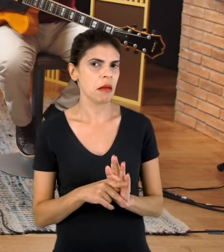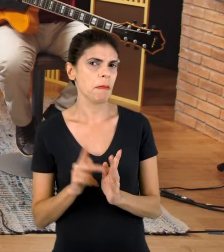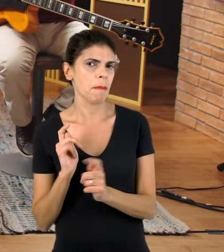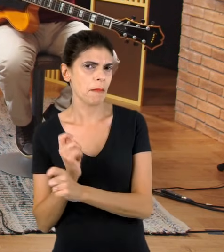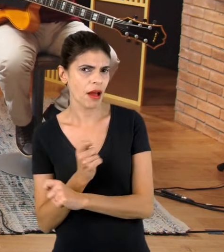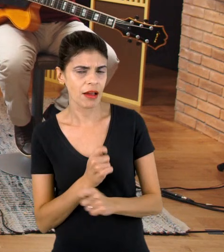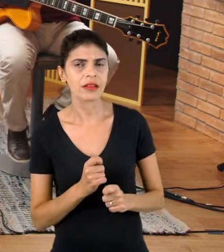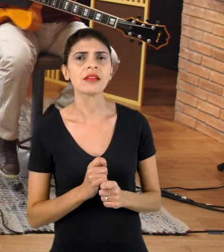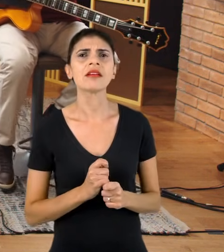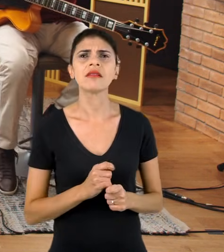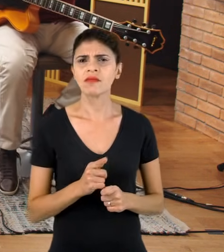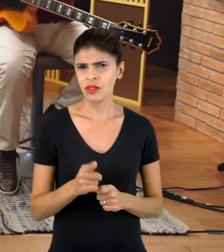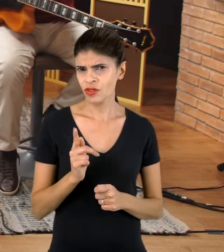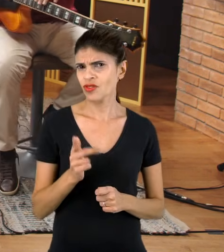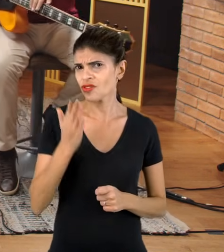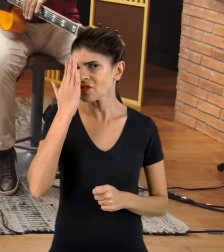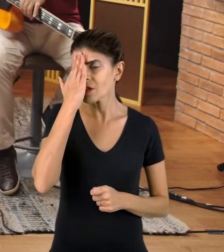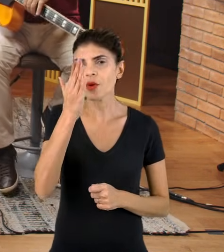batera. Nossa.